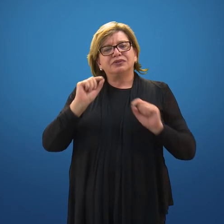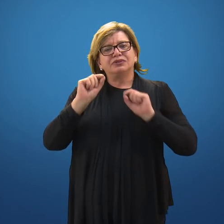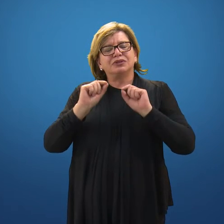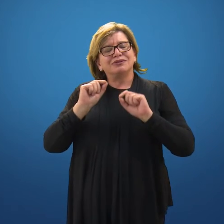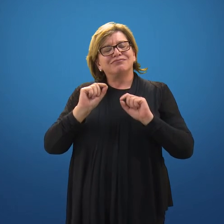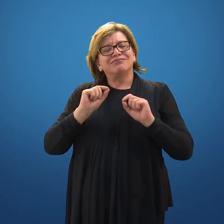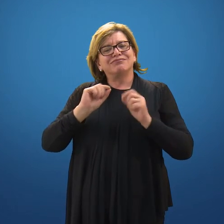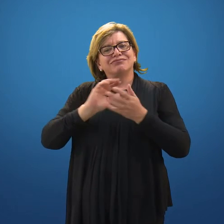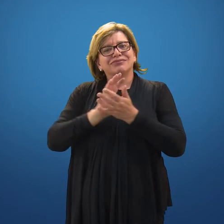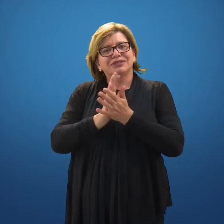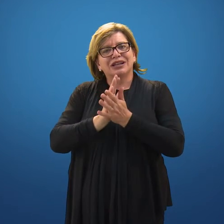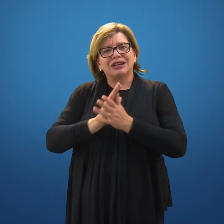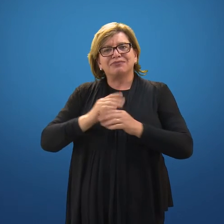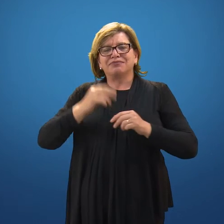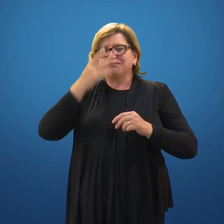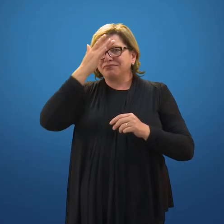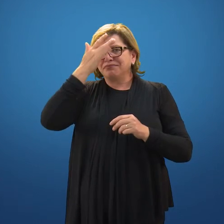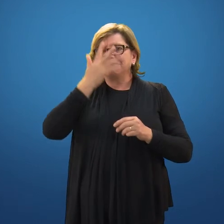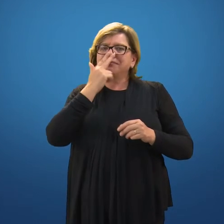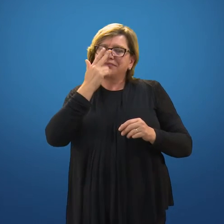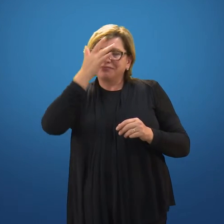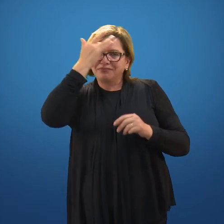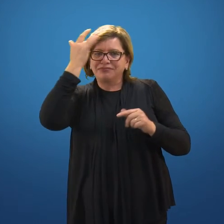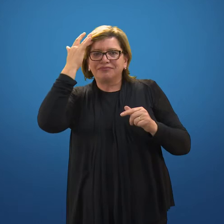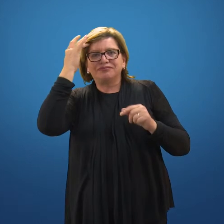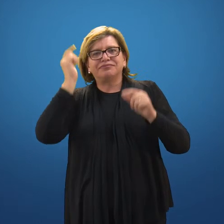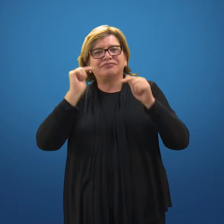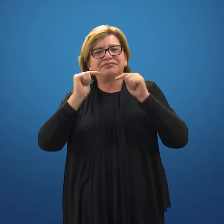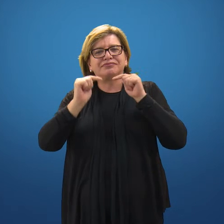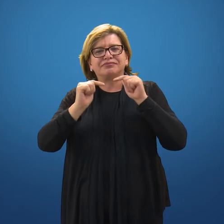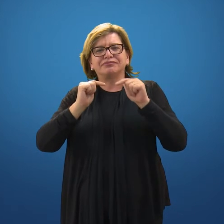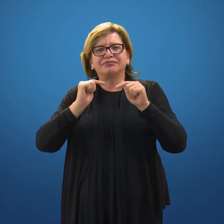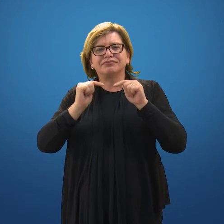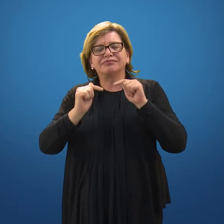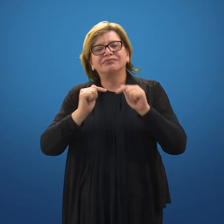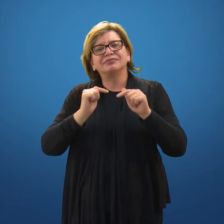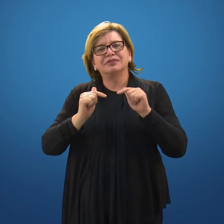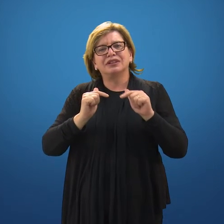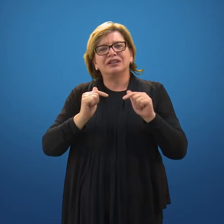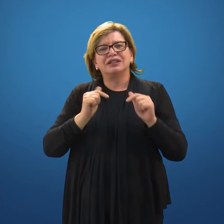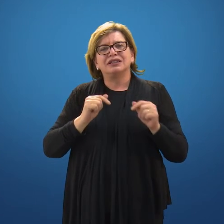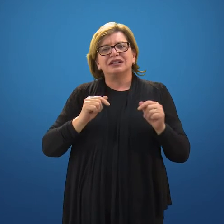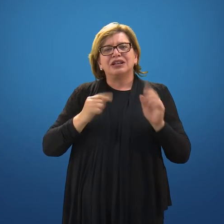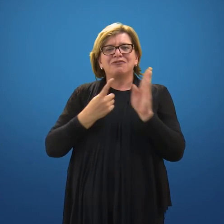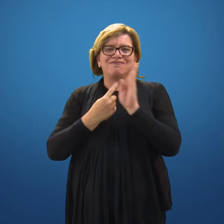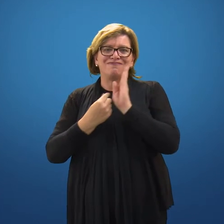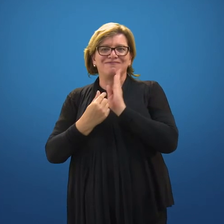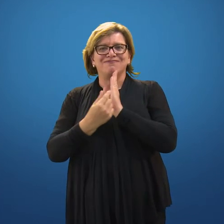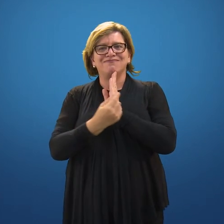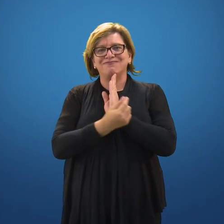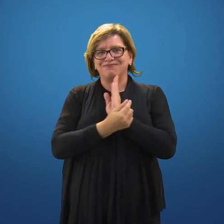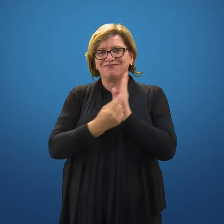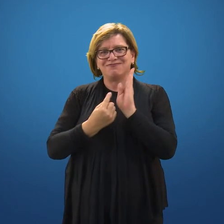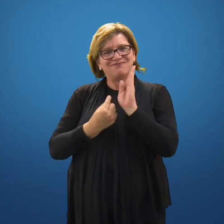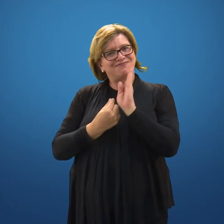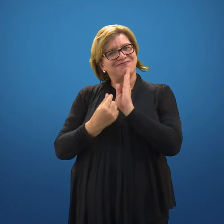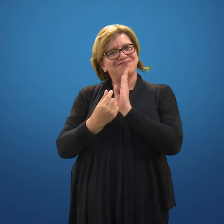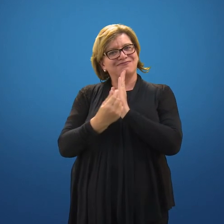Opressão de quem? Opressão da classe trabalhadora. A classe burguesa, né,